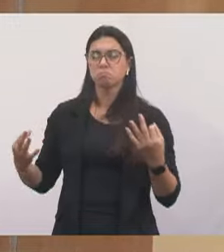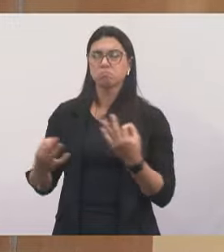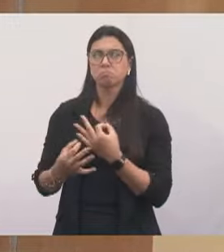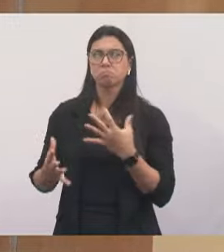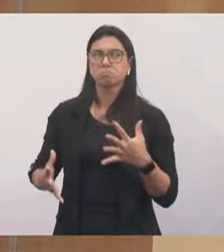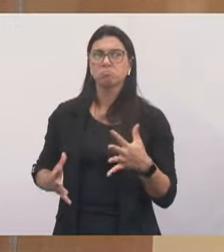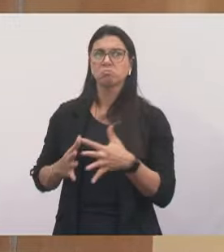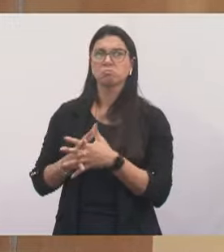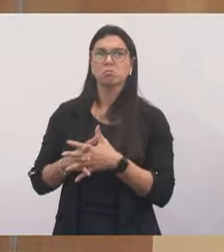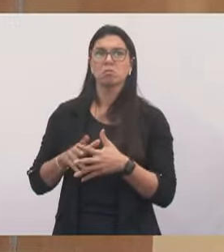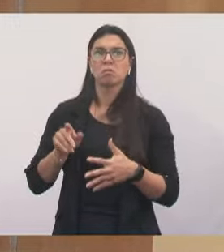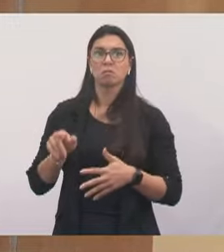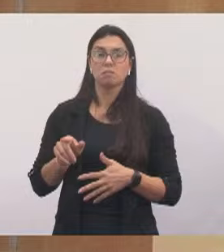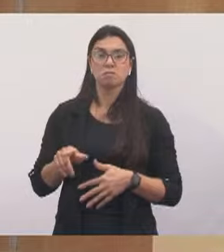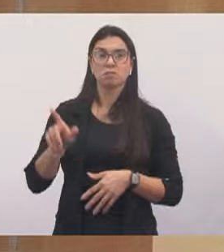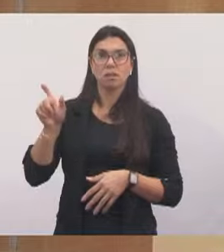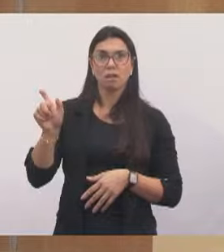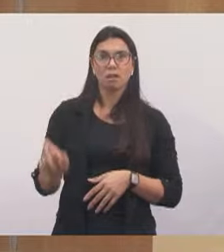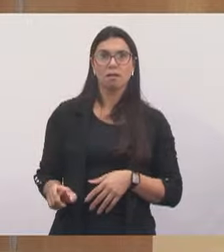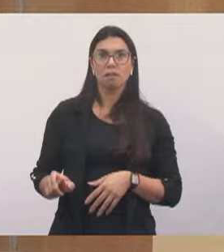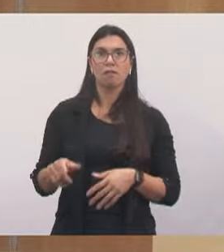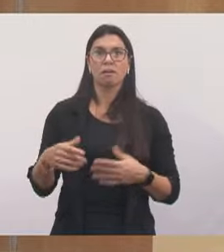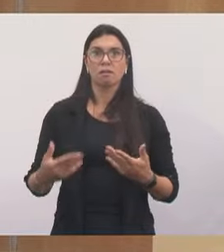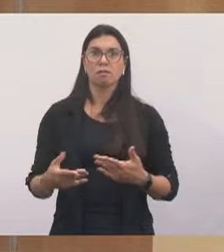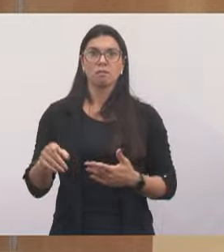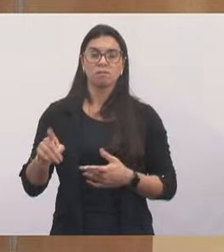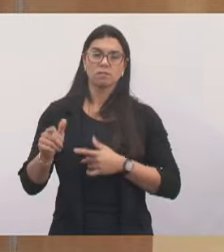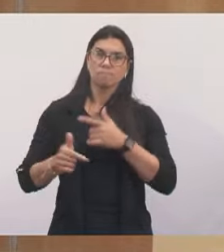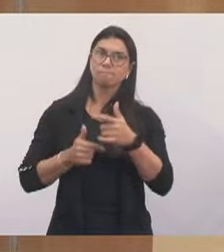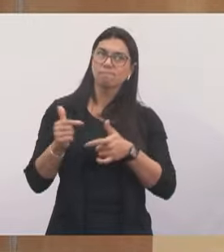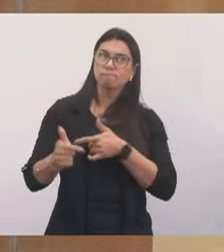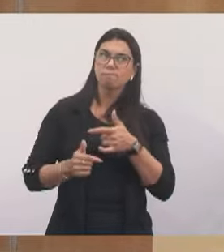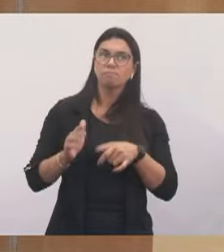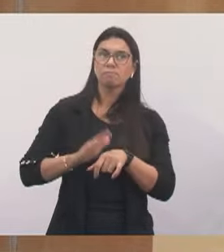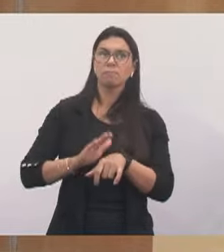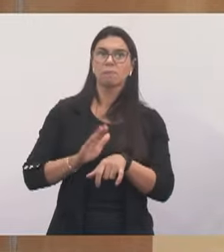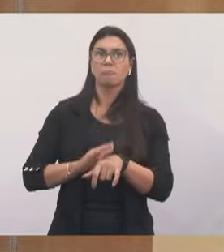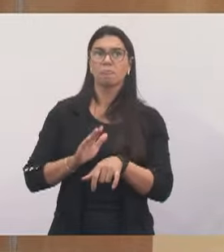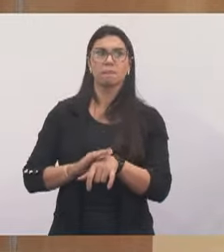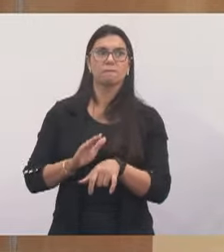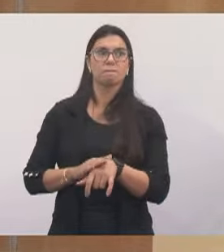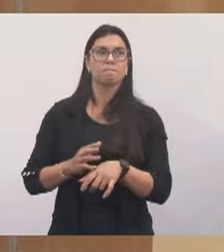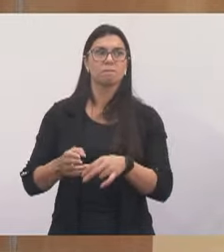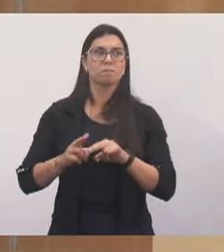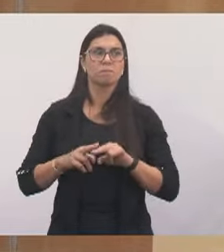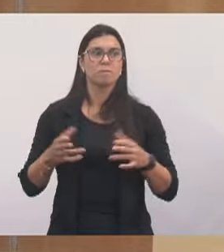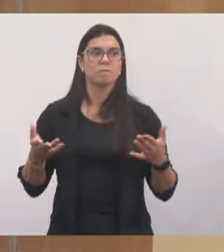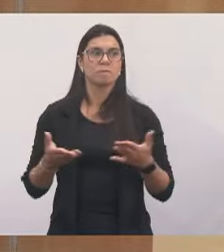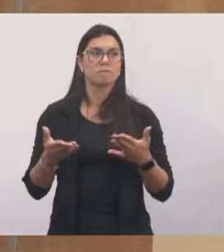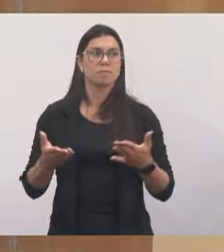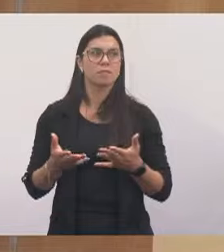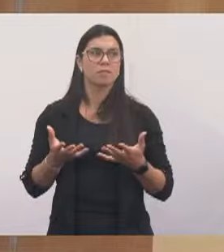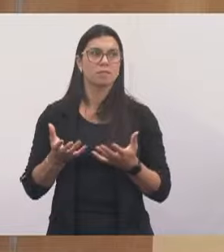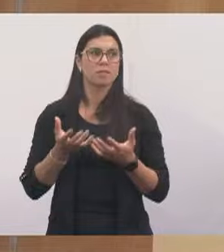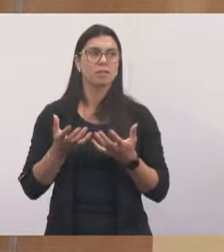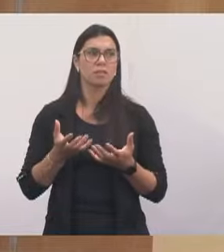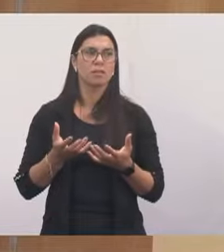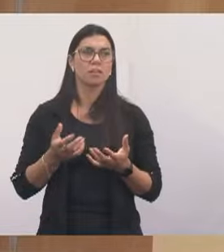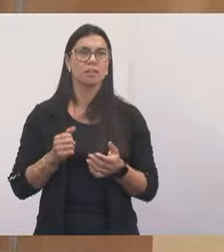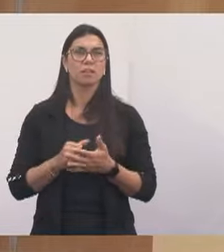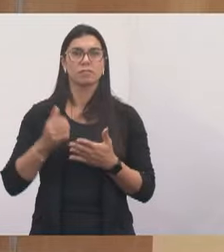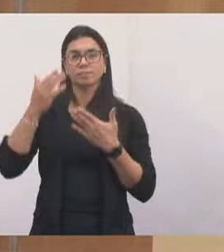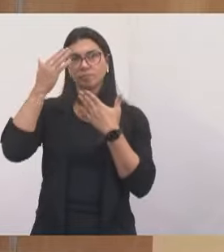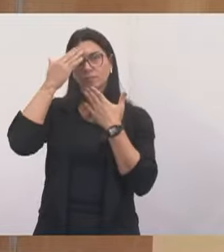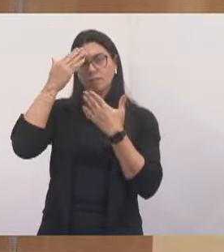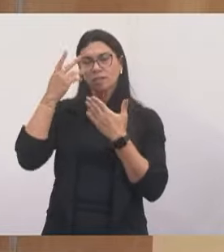palavra. Você fez o seu trabalho e quero estender esse agradecimento pela sua